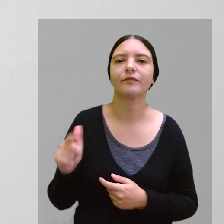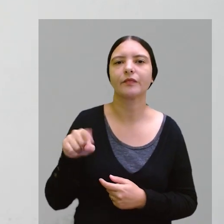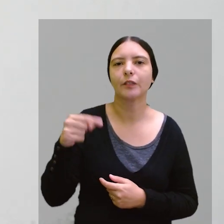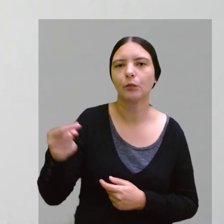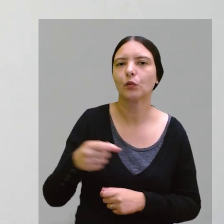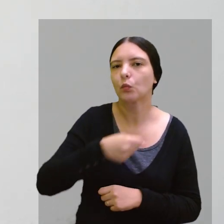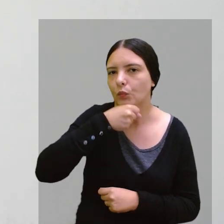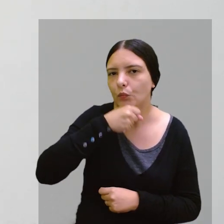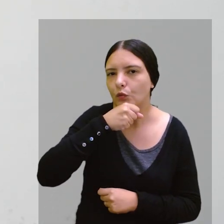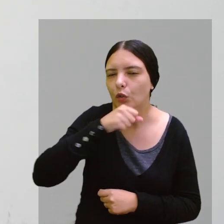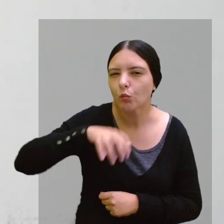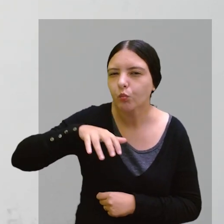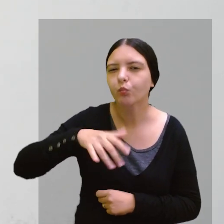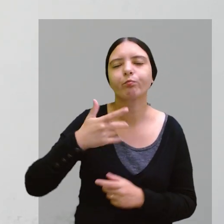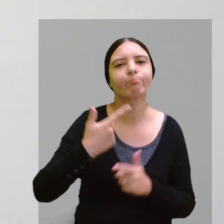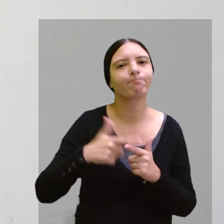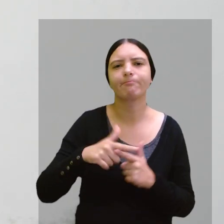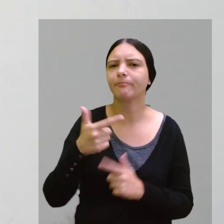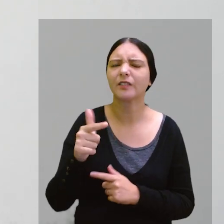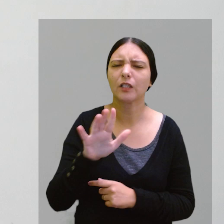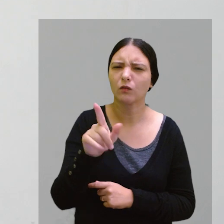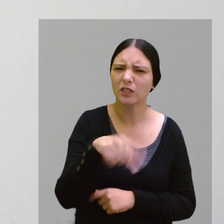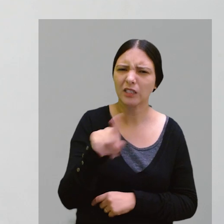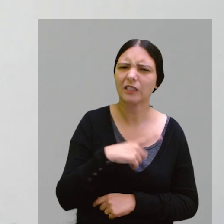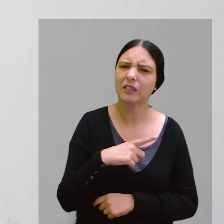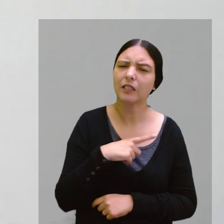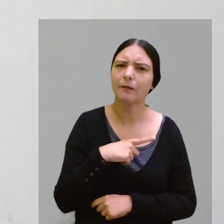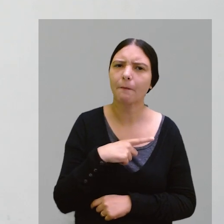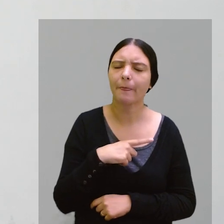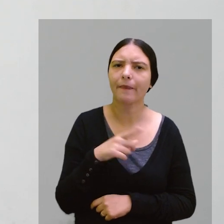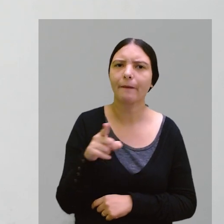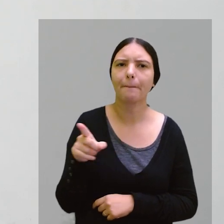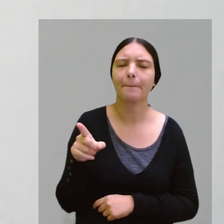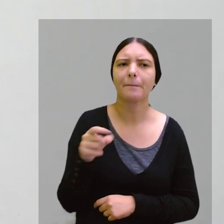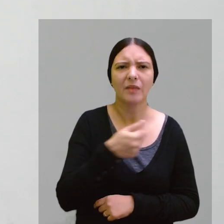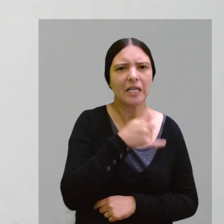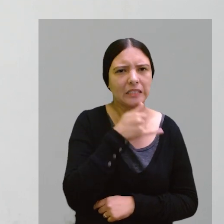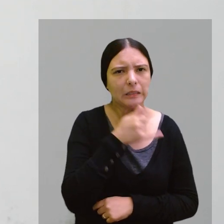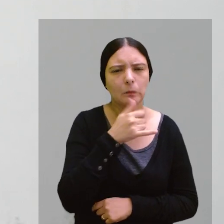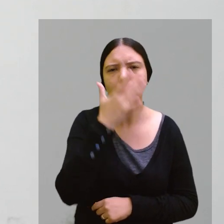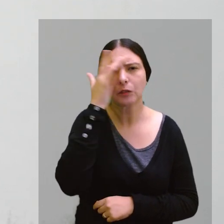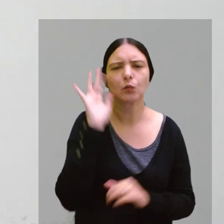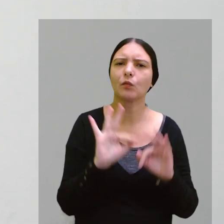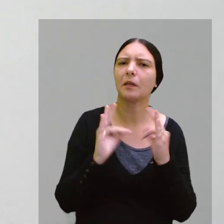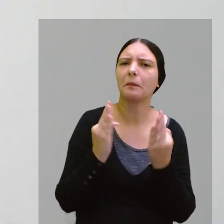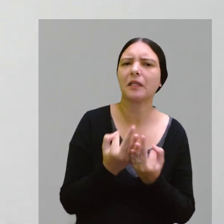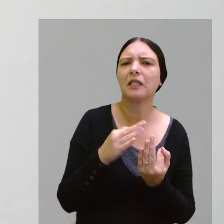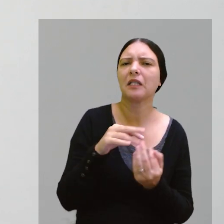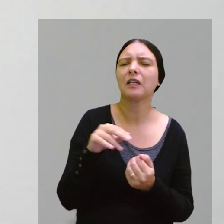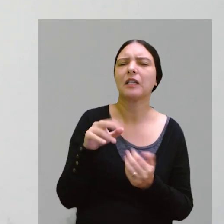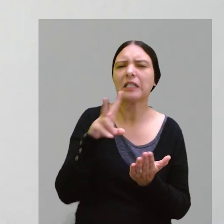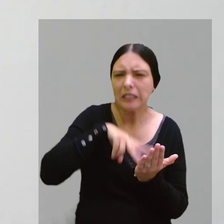mais tarde, quando ficam idosas. Alguém aí tem algum exemplo assim de gente na família que lê